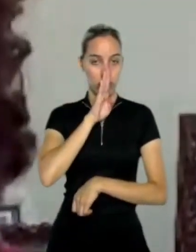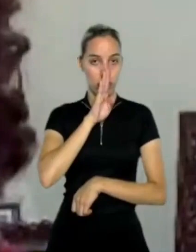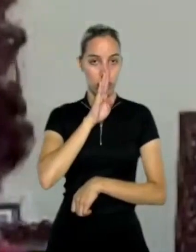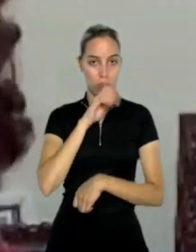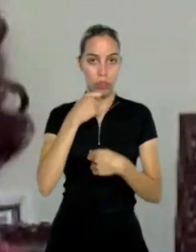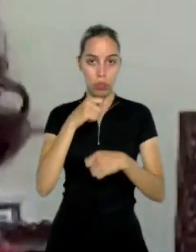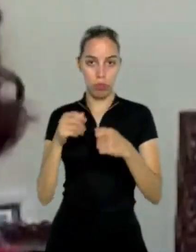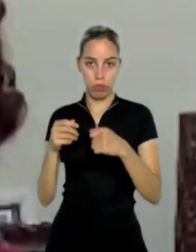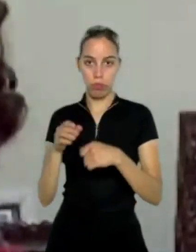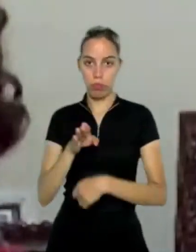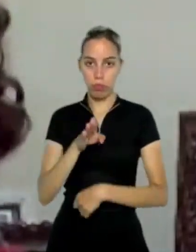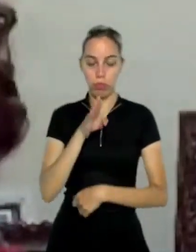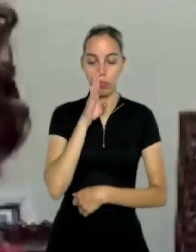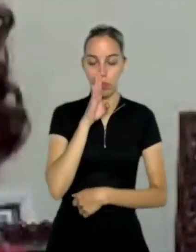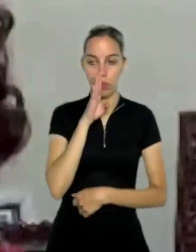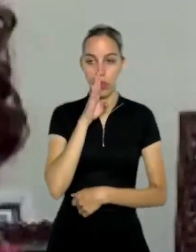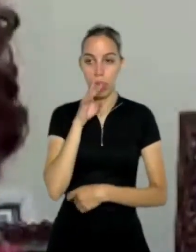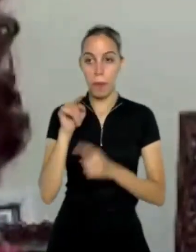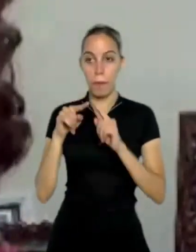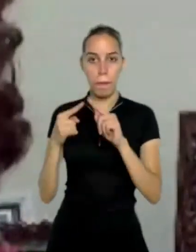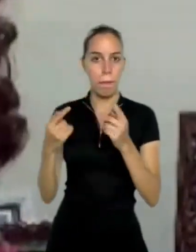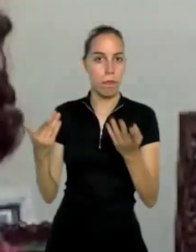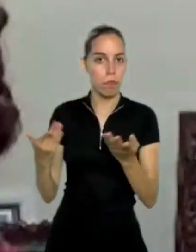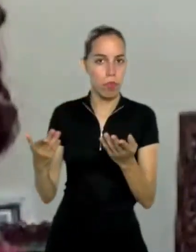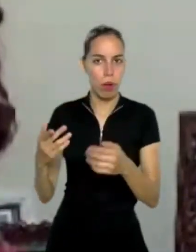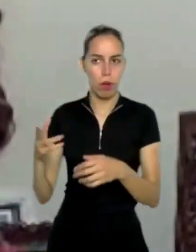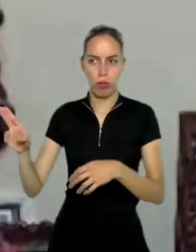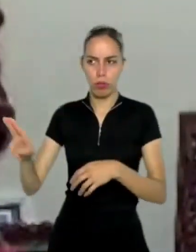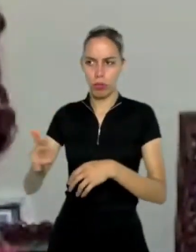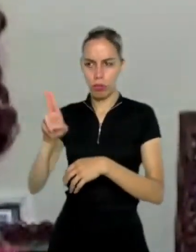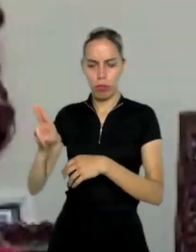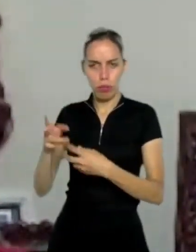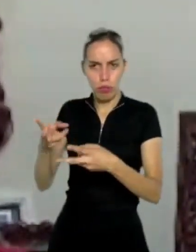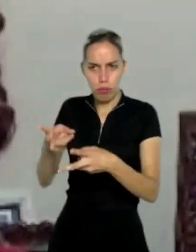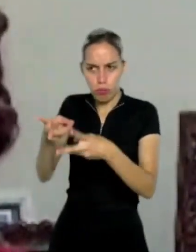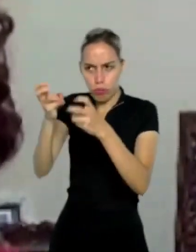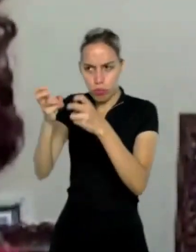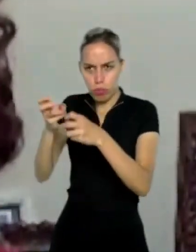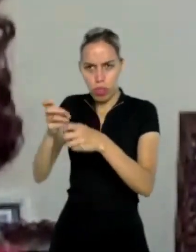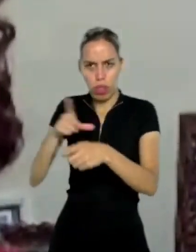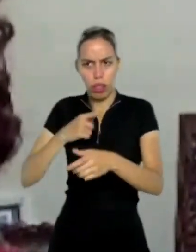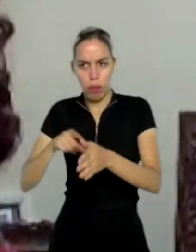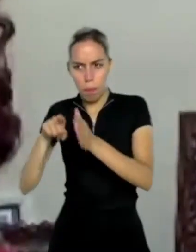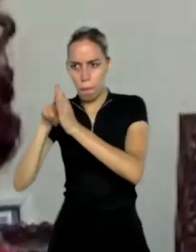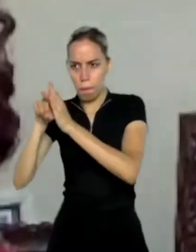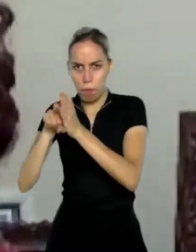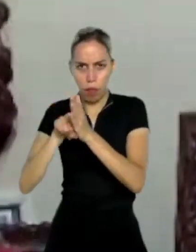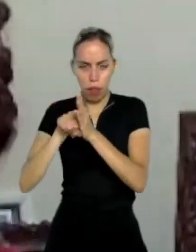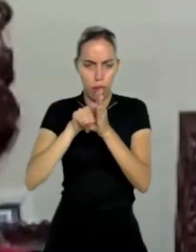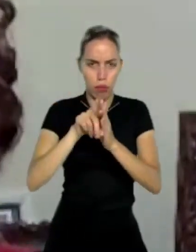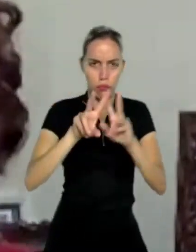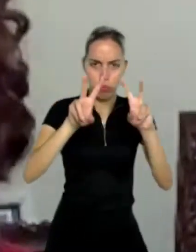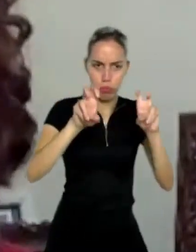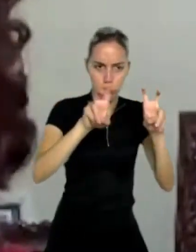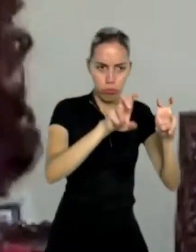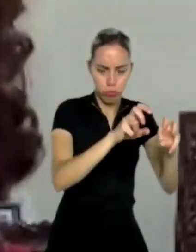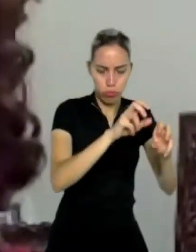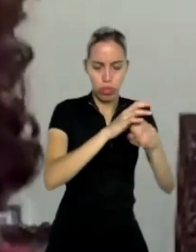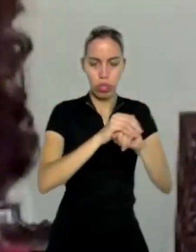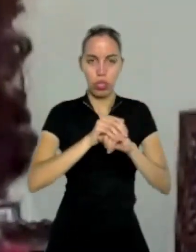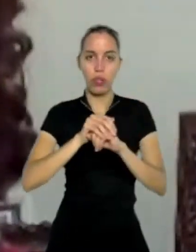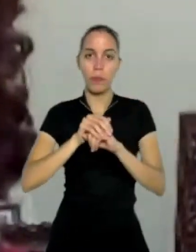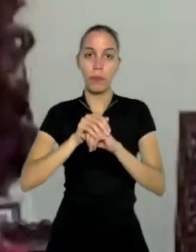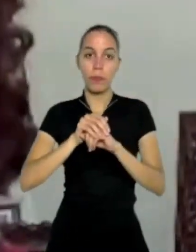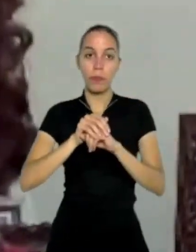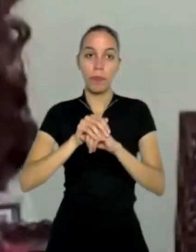esse resgate em várias universidades, muito movimento de pesquisa, né? Sobre esse assunto. E